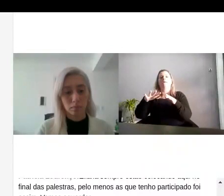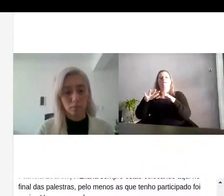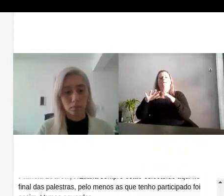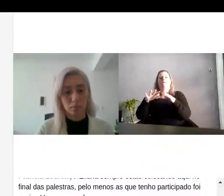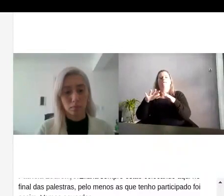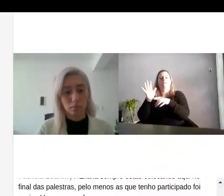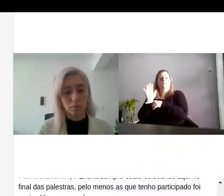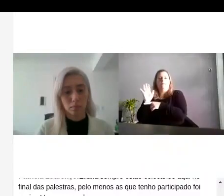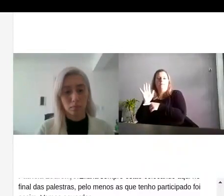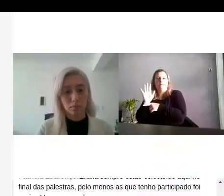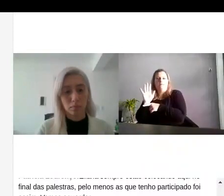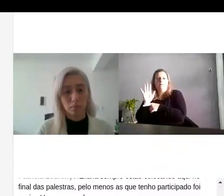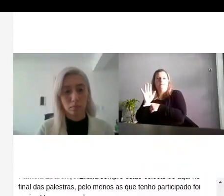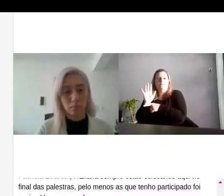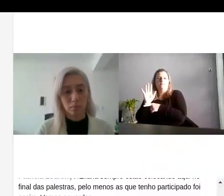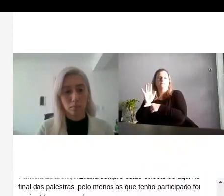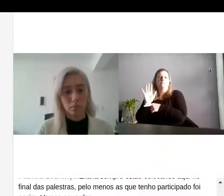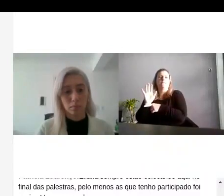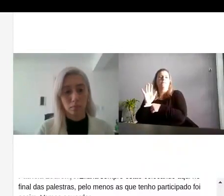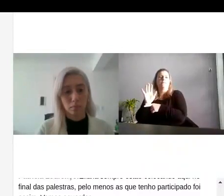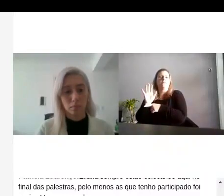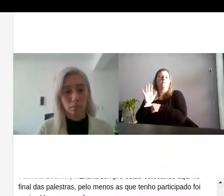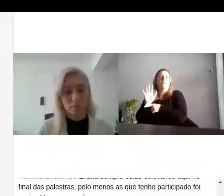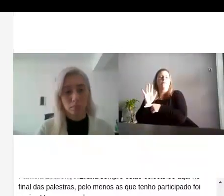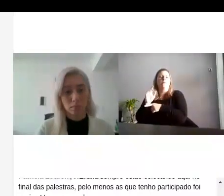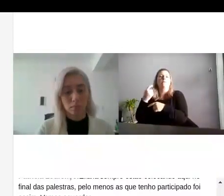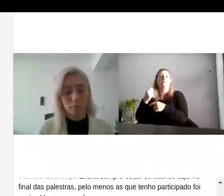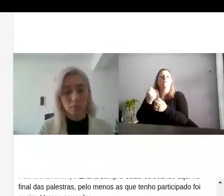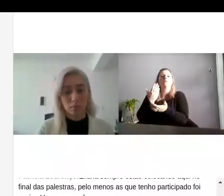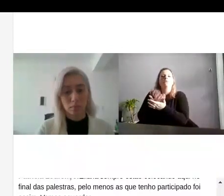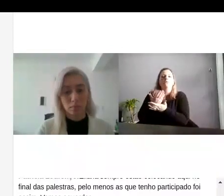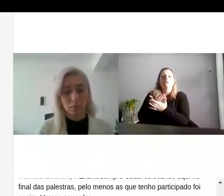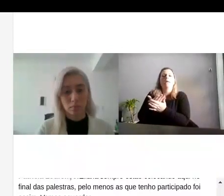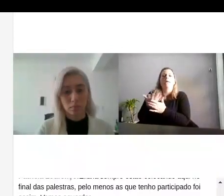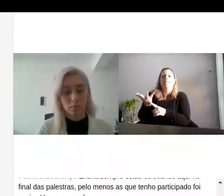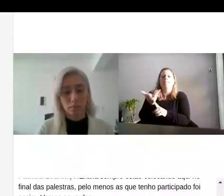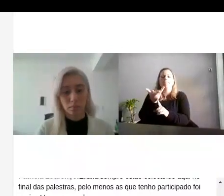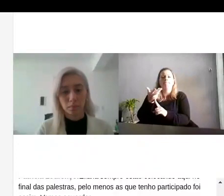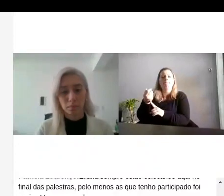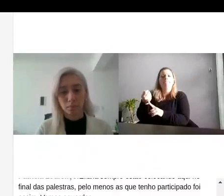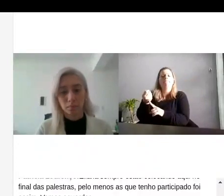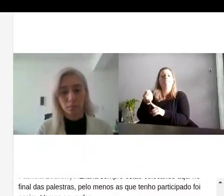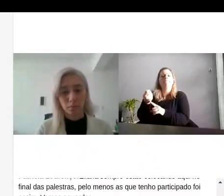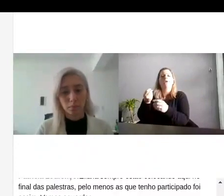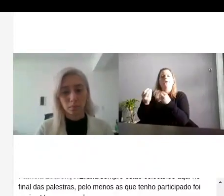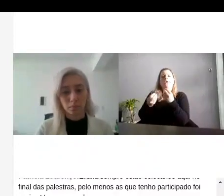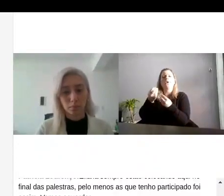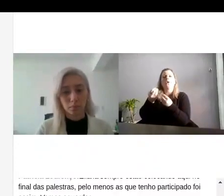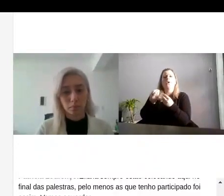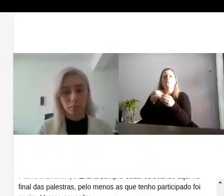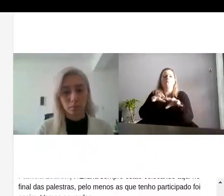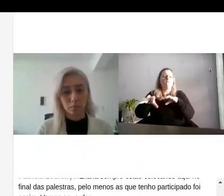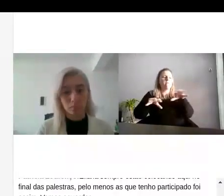Na arte, estudar da arte, estudar um pouco movimentos artísticos, enfim, estudar.